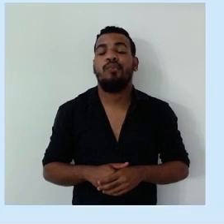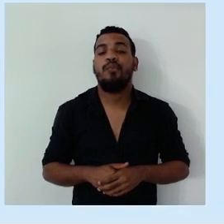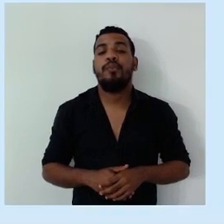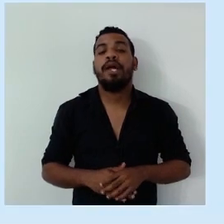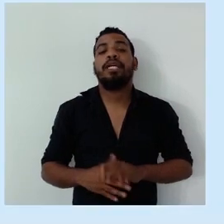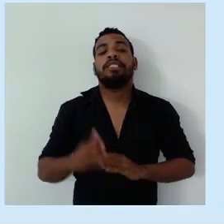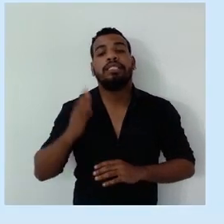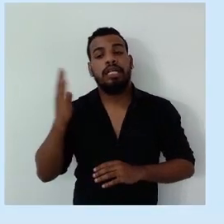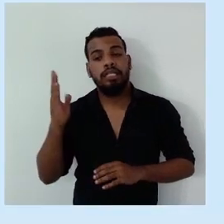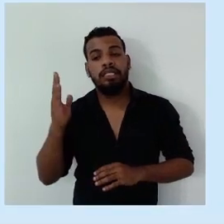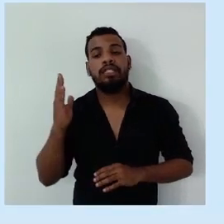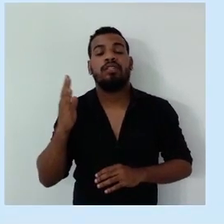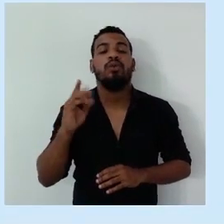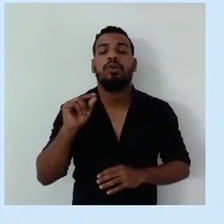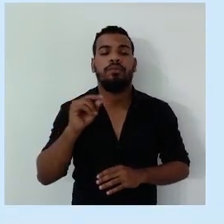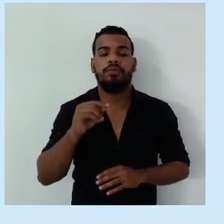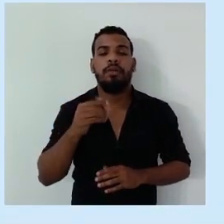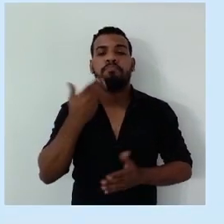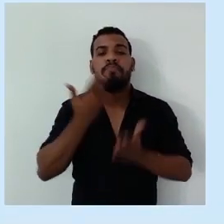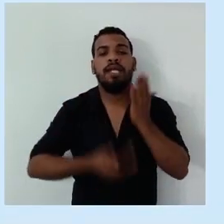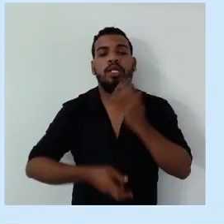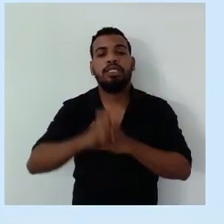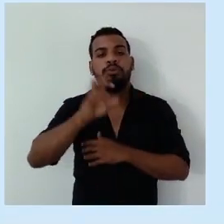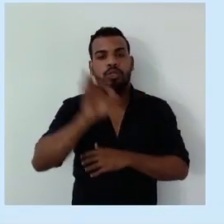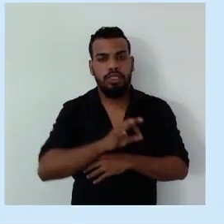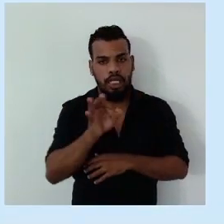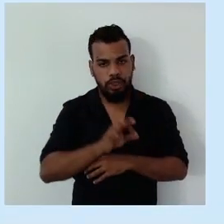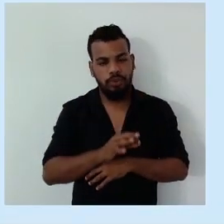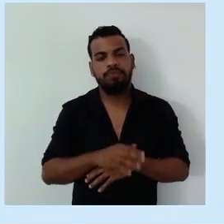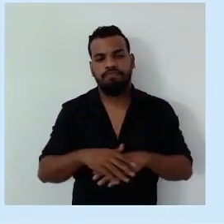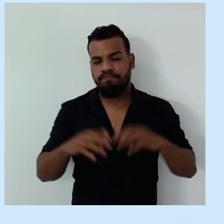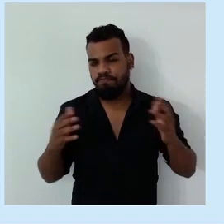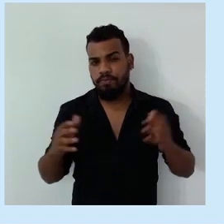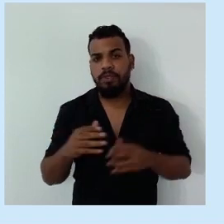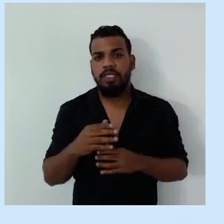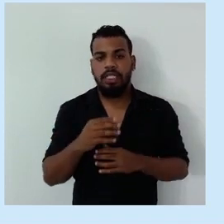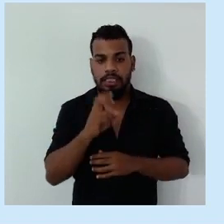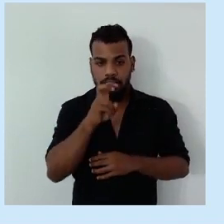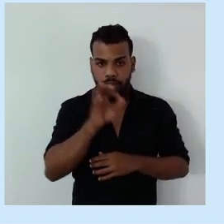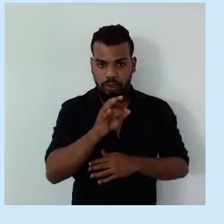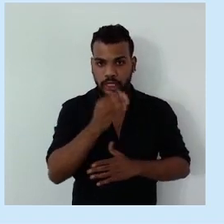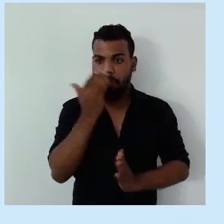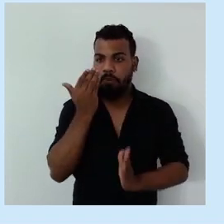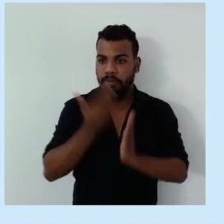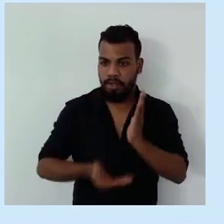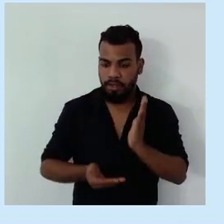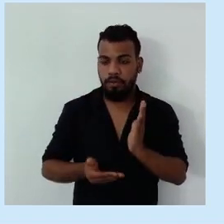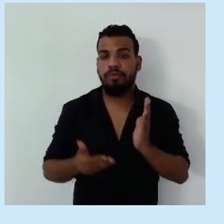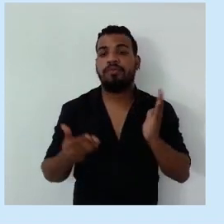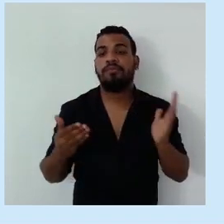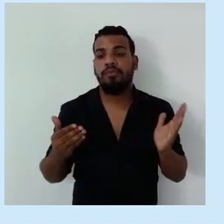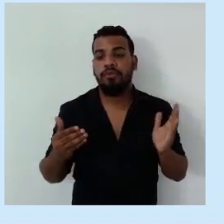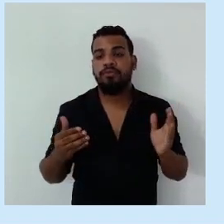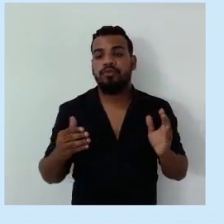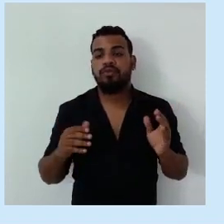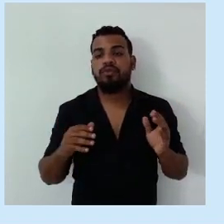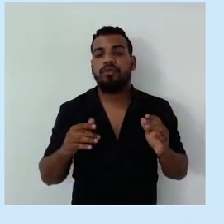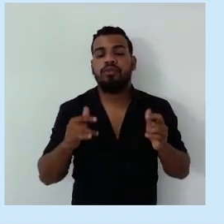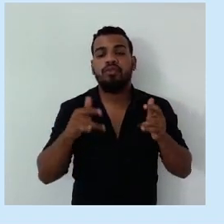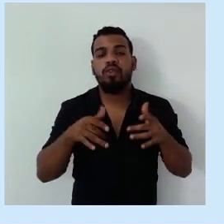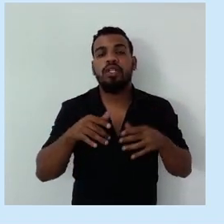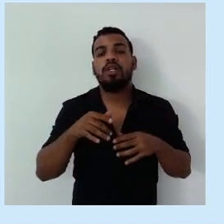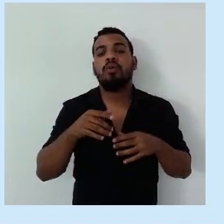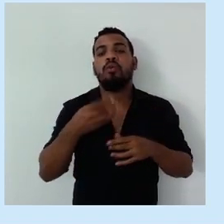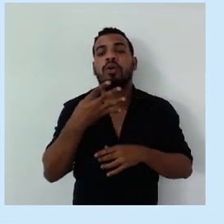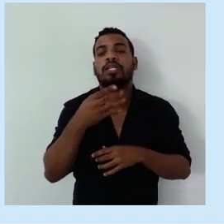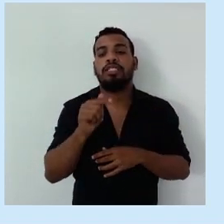questão ele fala, perdeu 5%. Então, ó, perdeu 5% e restou